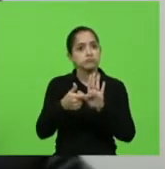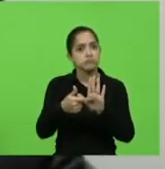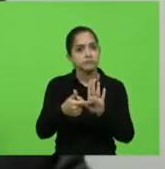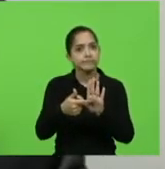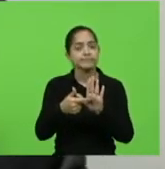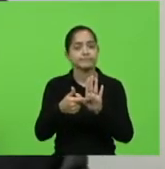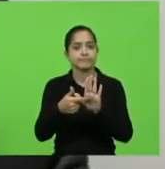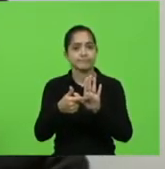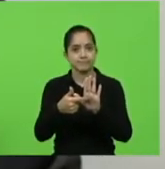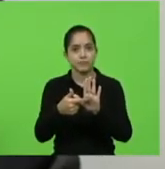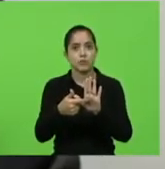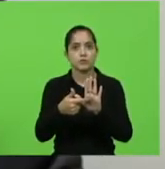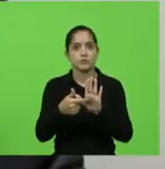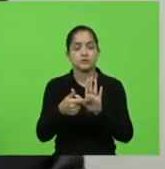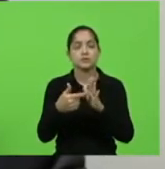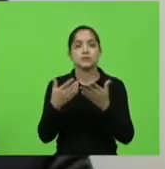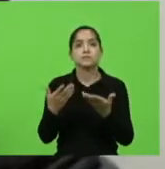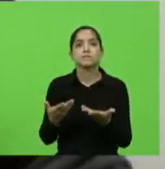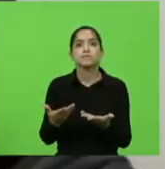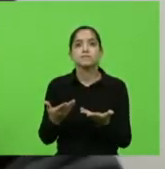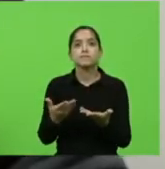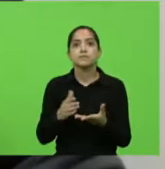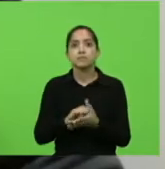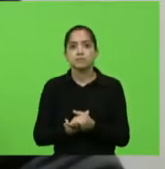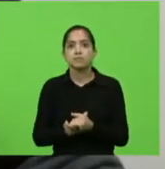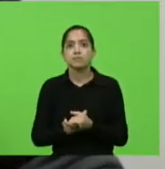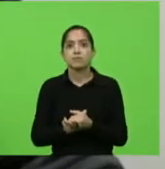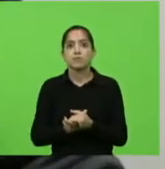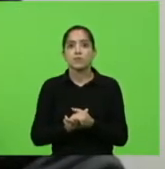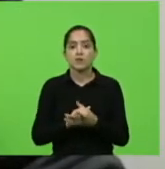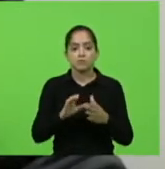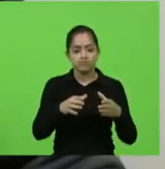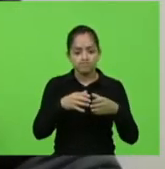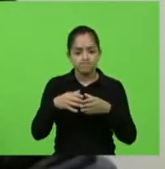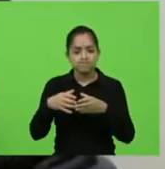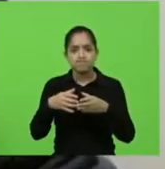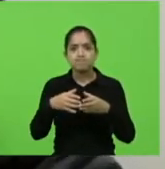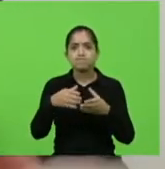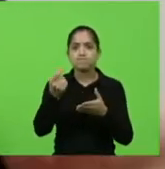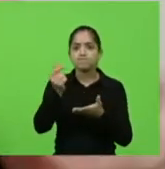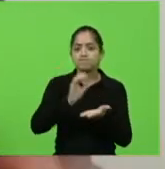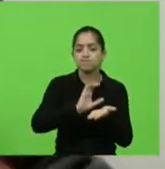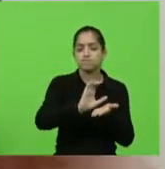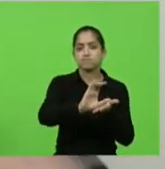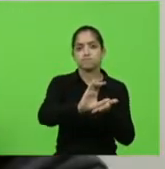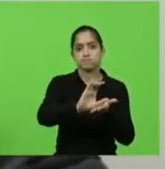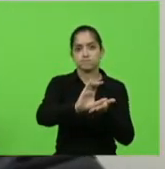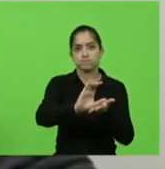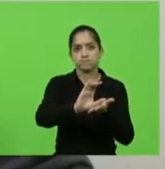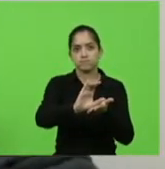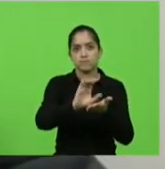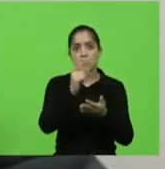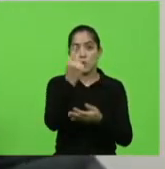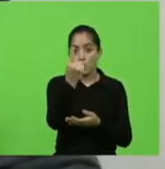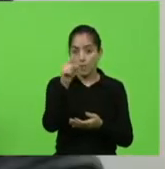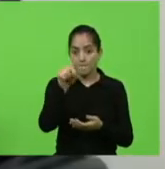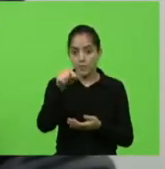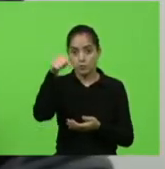deferência também de um pacote de recursos que vão a 1,7